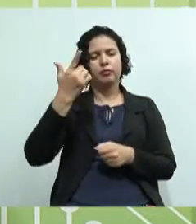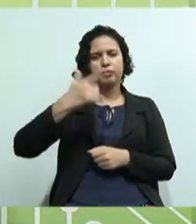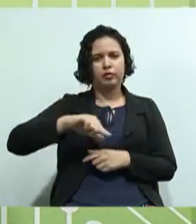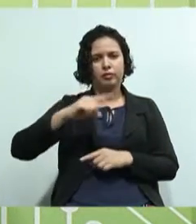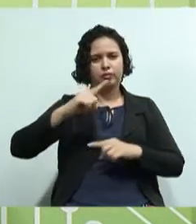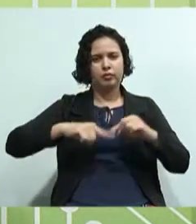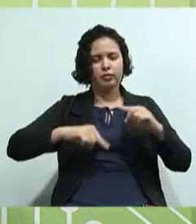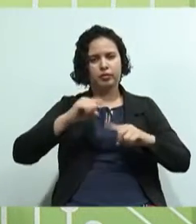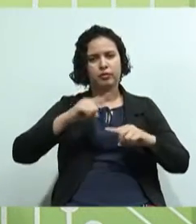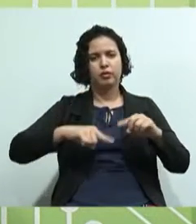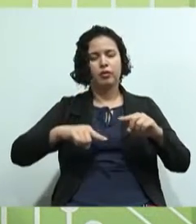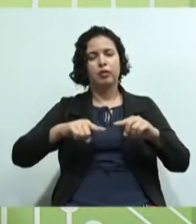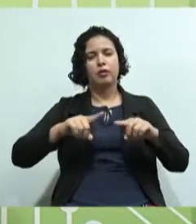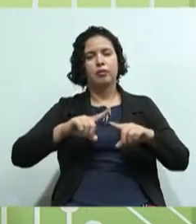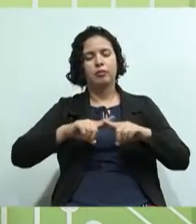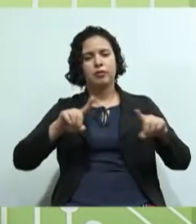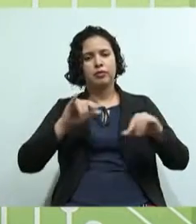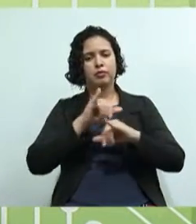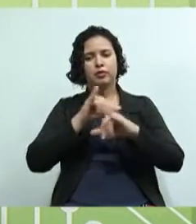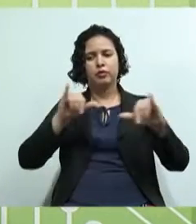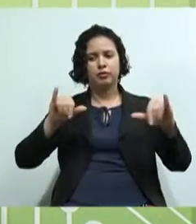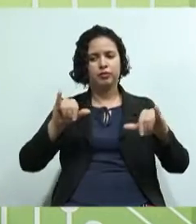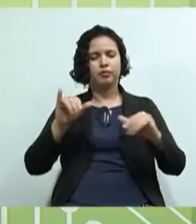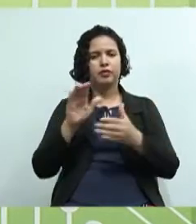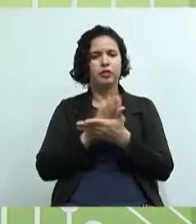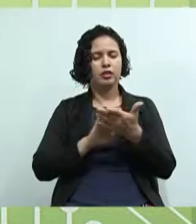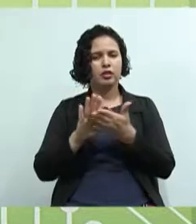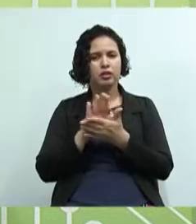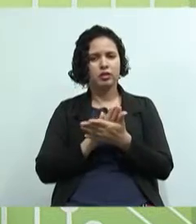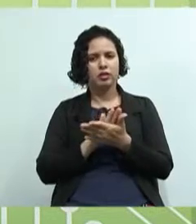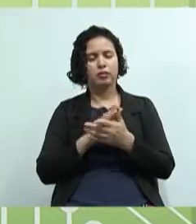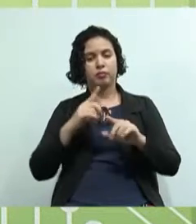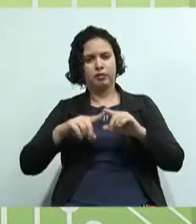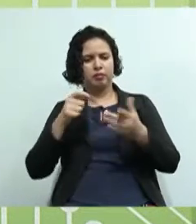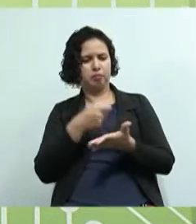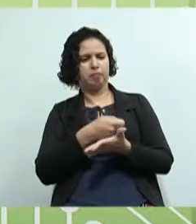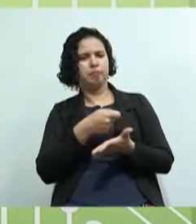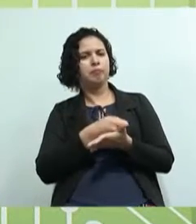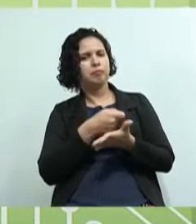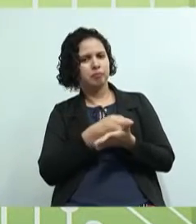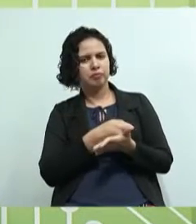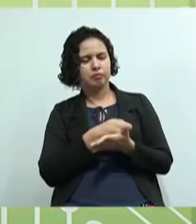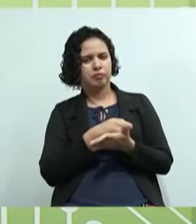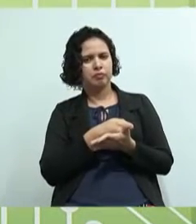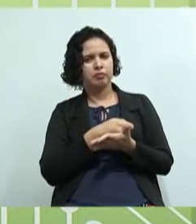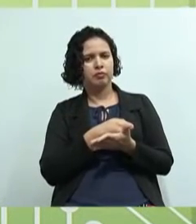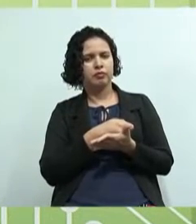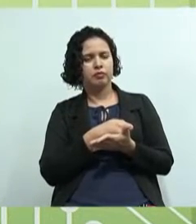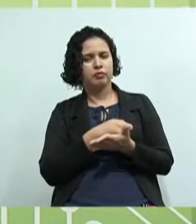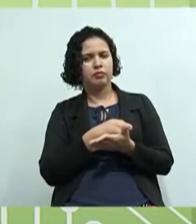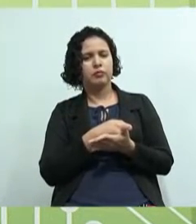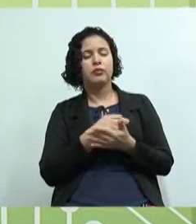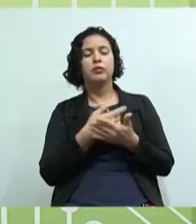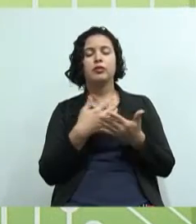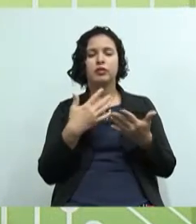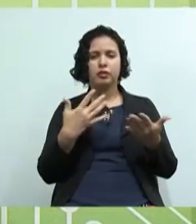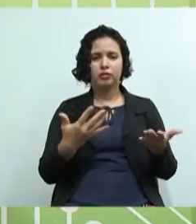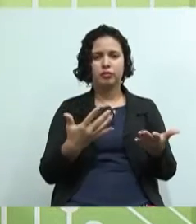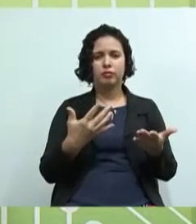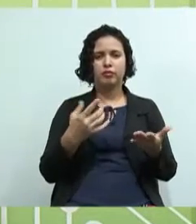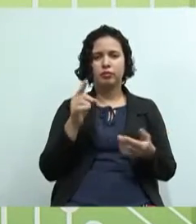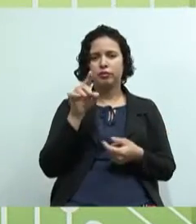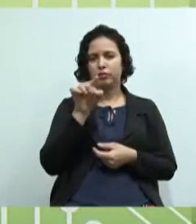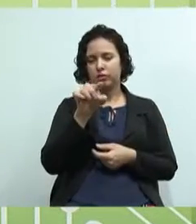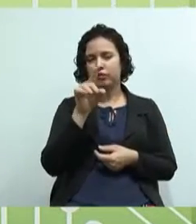serviços, mas ela não te passa. E ela te cobra por isso. Mas como? Por que estão me cobrando tanto? Na verdade é porque eles querem lucrar mais,